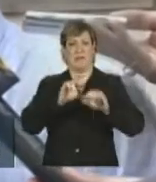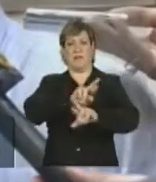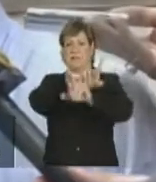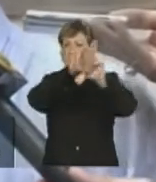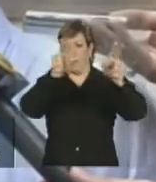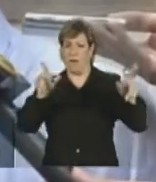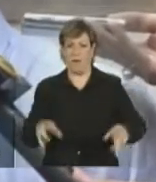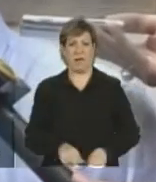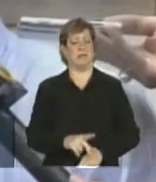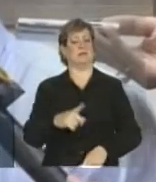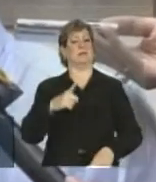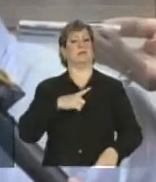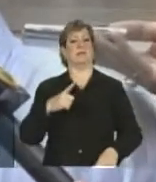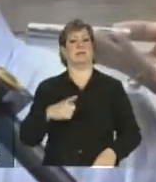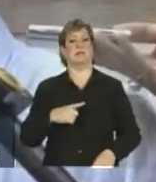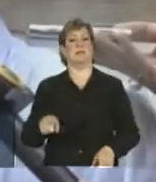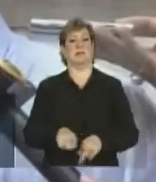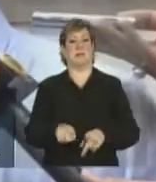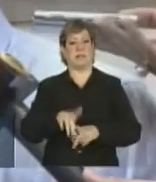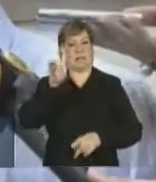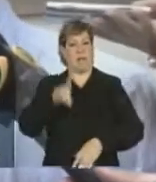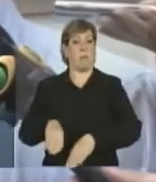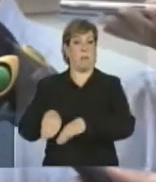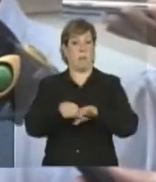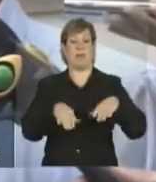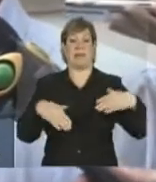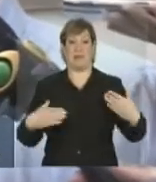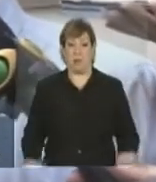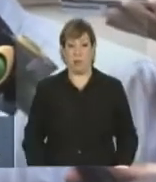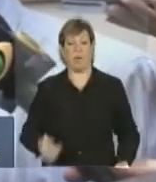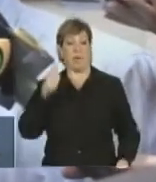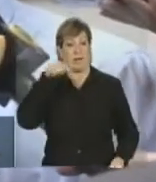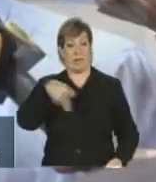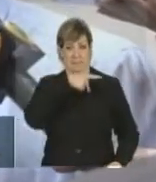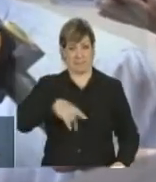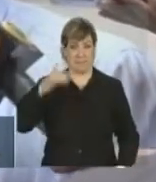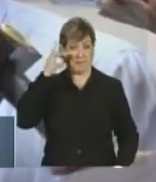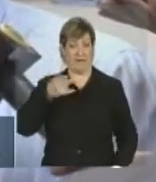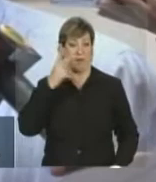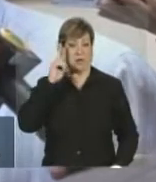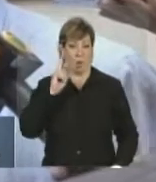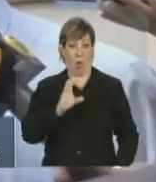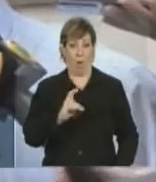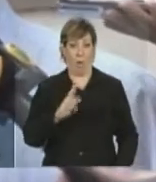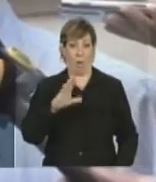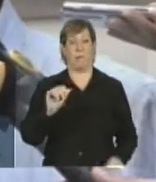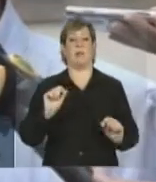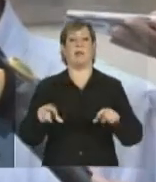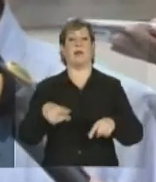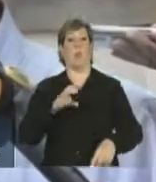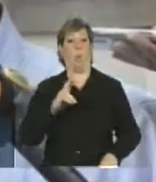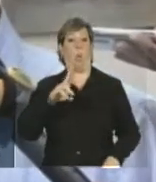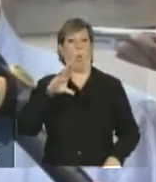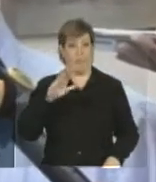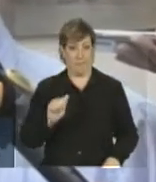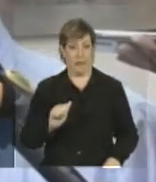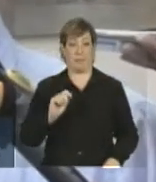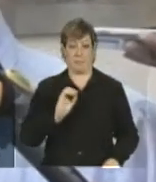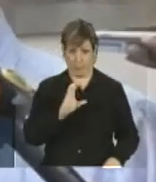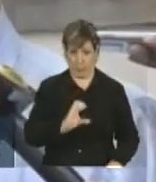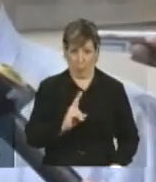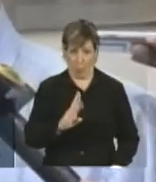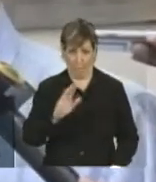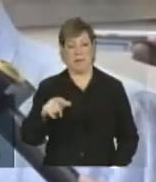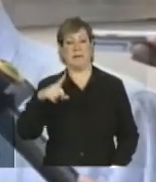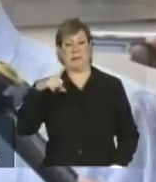à pluralidade e à construção democrática. Então, ela destacou no caso de Cuba, que Cuba vem passando por uma mudança, por uma